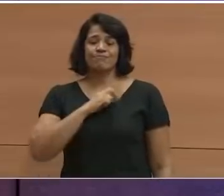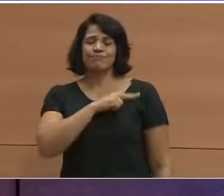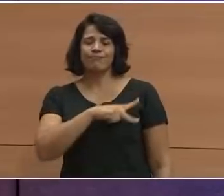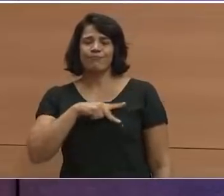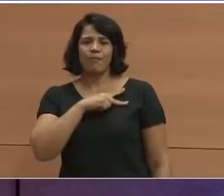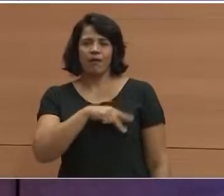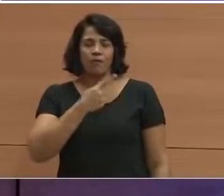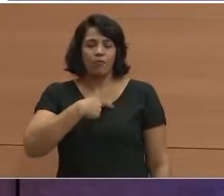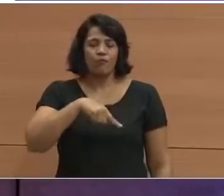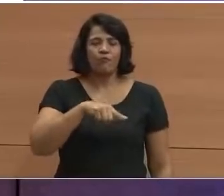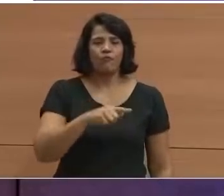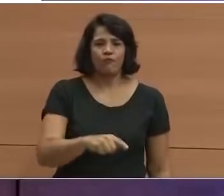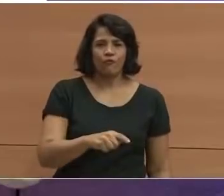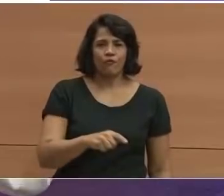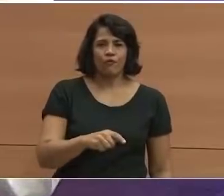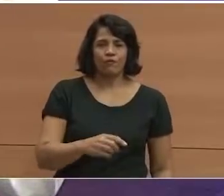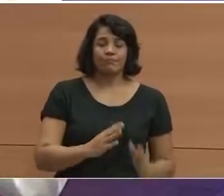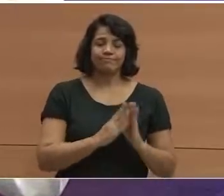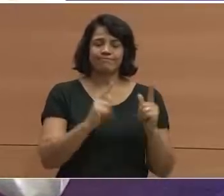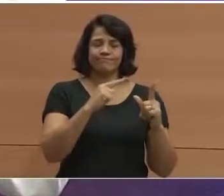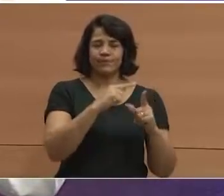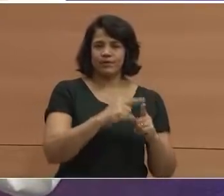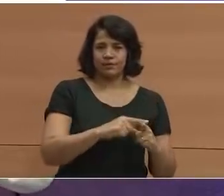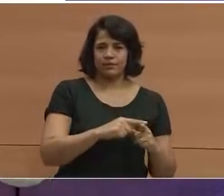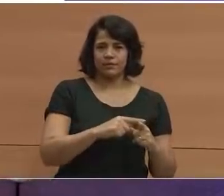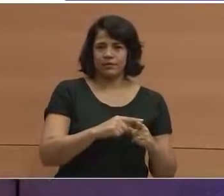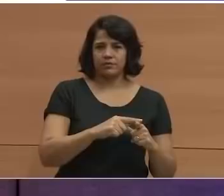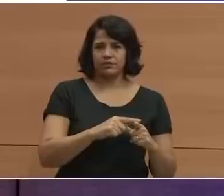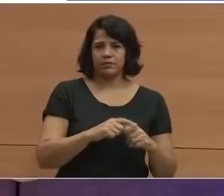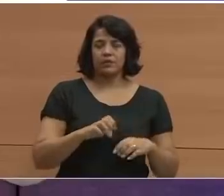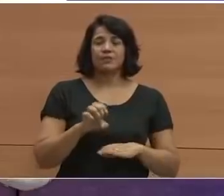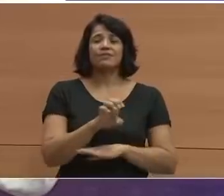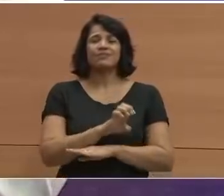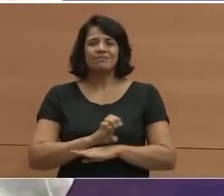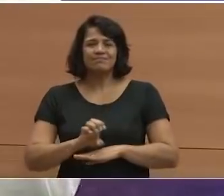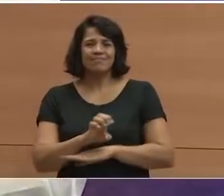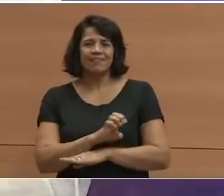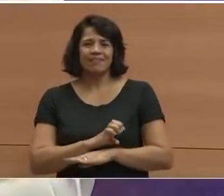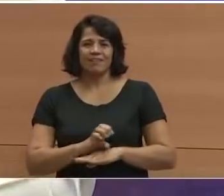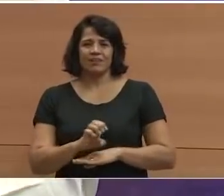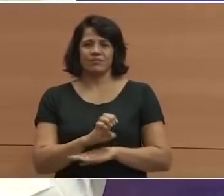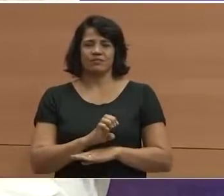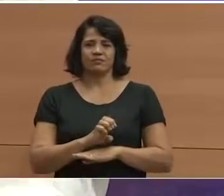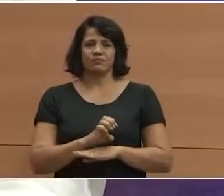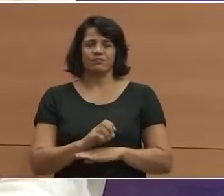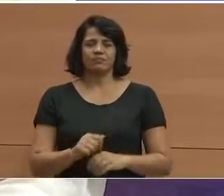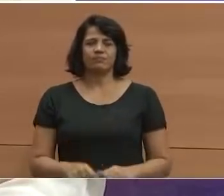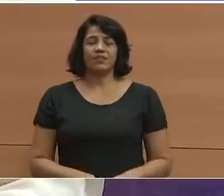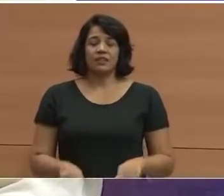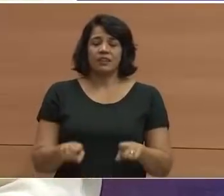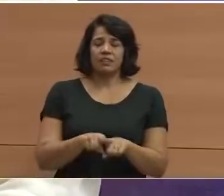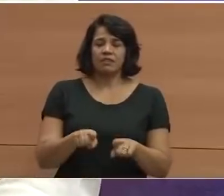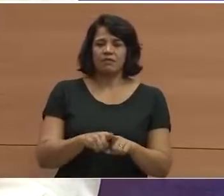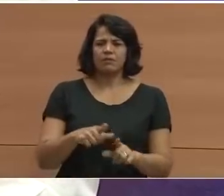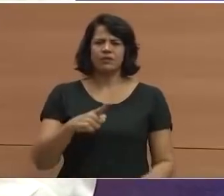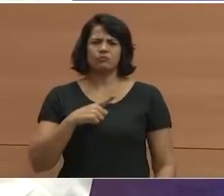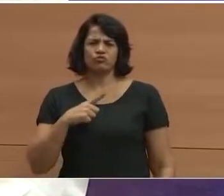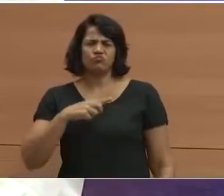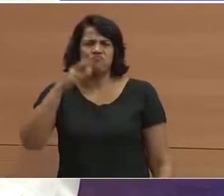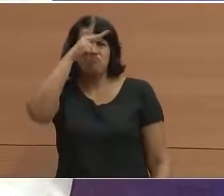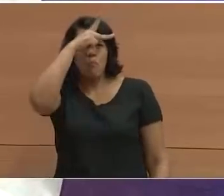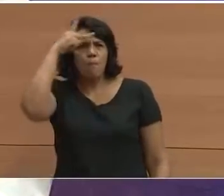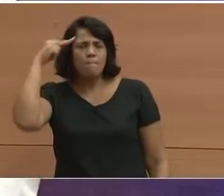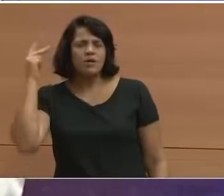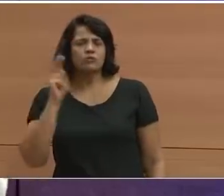por Éfeso uma pessoa, que eu vou ler para vocês em Atos,